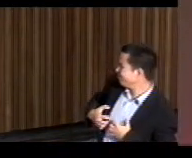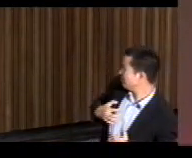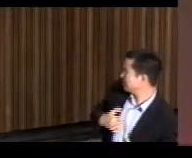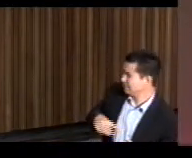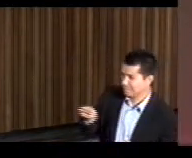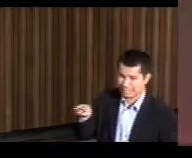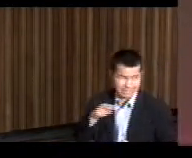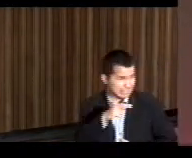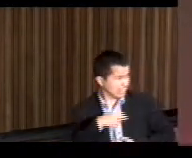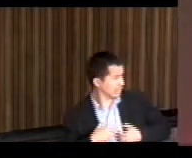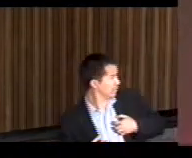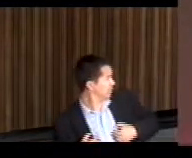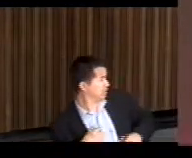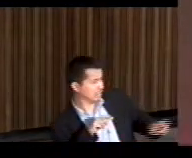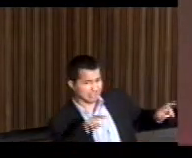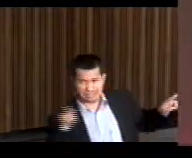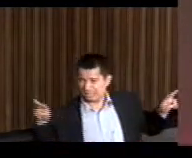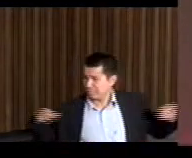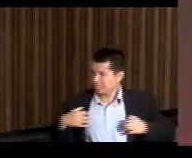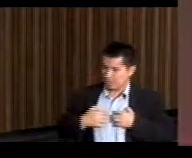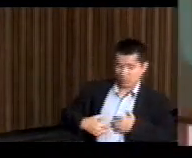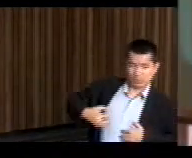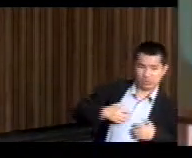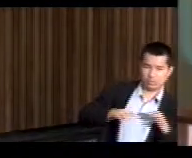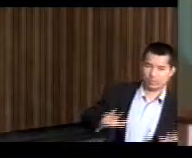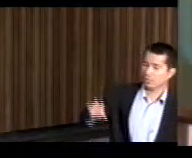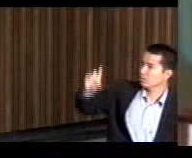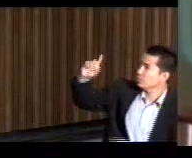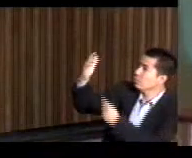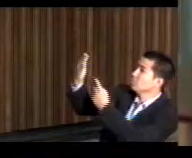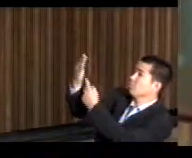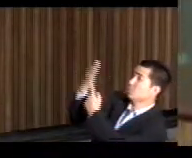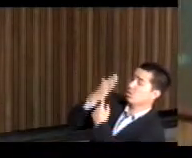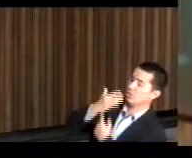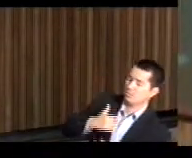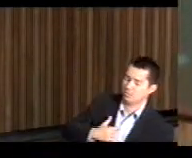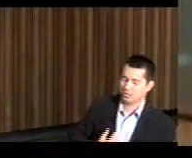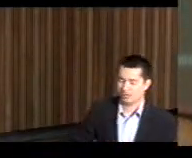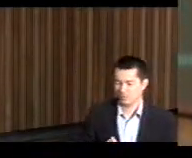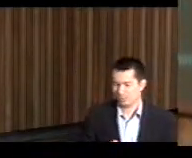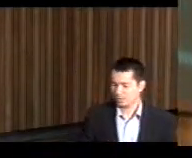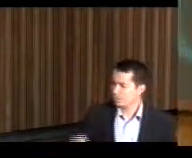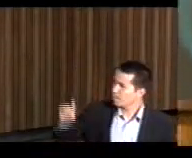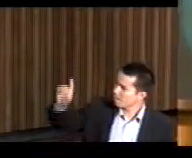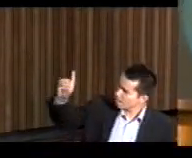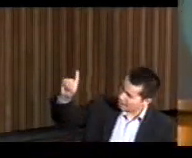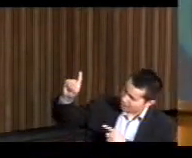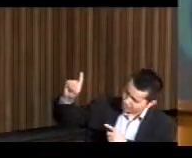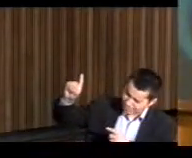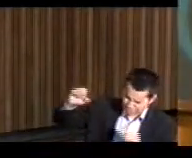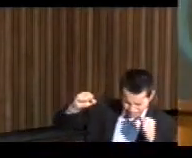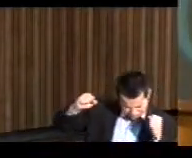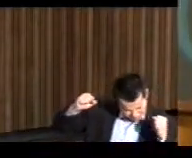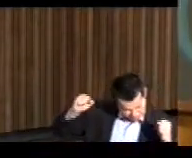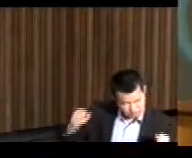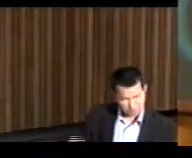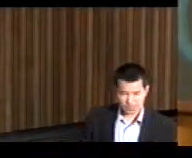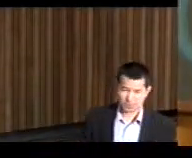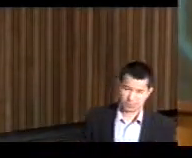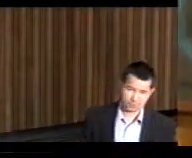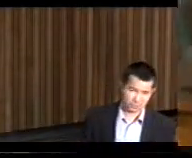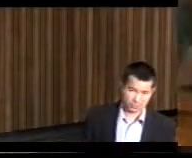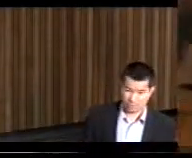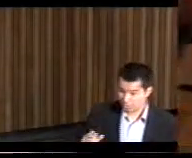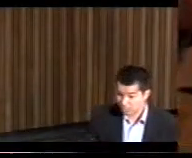E é por isso que Deus tem que se manifestar na minha vida como Deus Todo-Poderoso, tanto quando eu estou lá no pico da